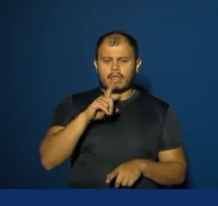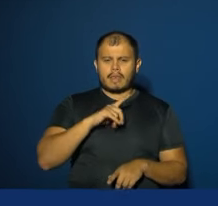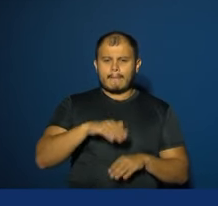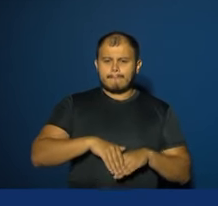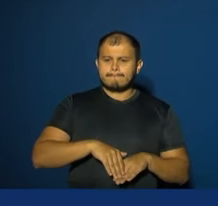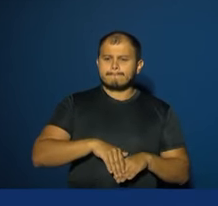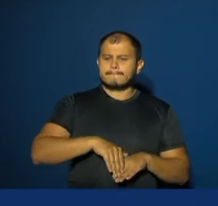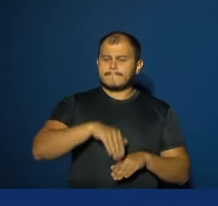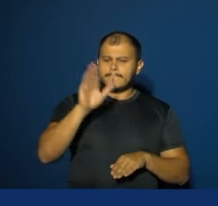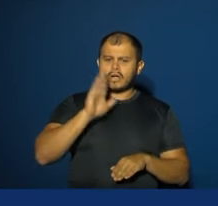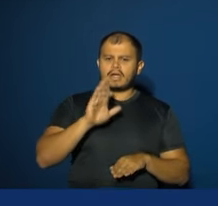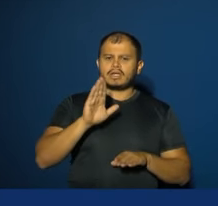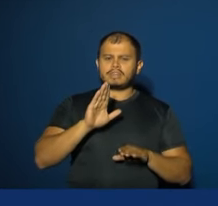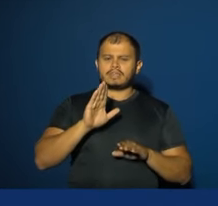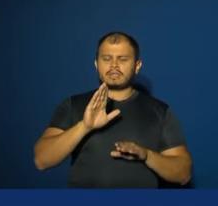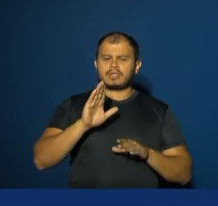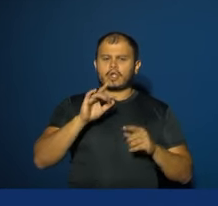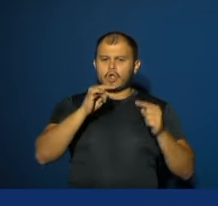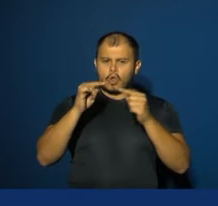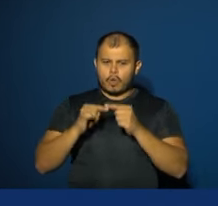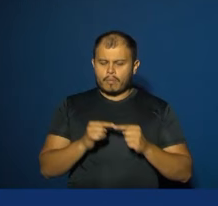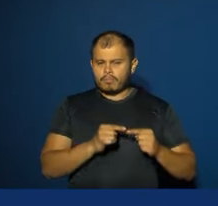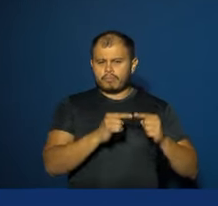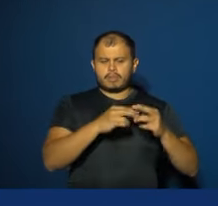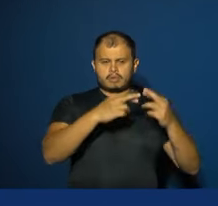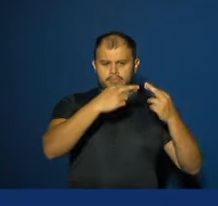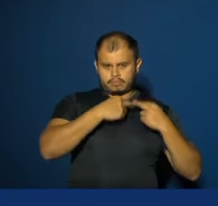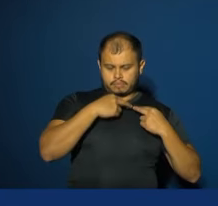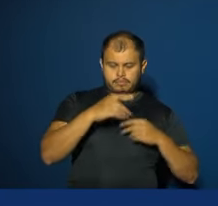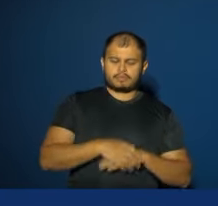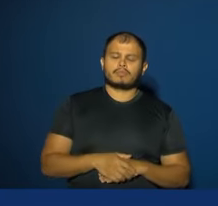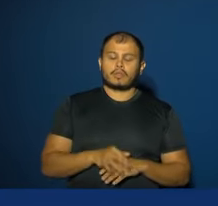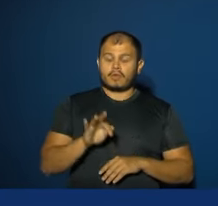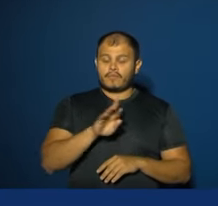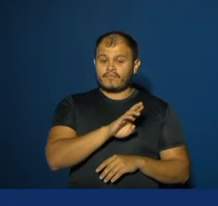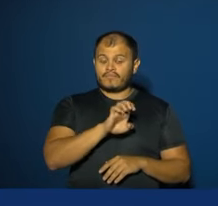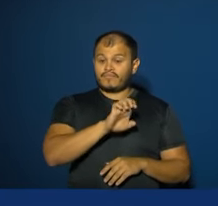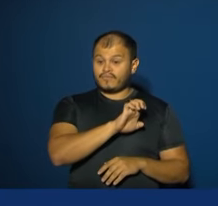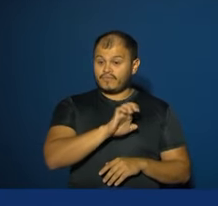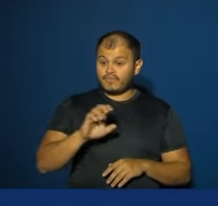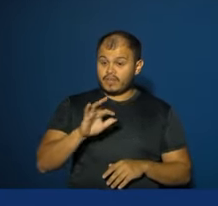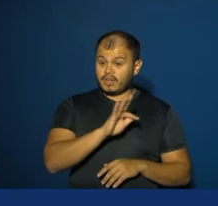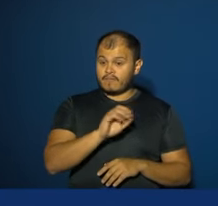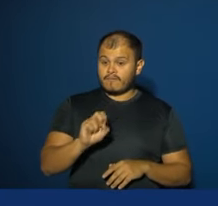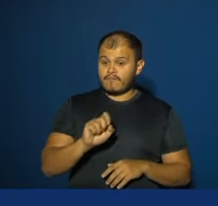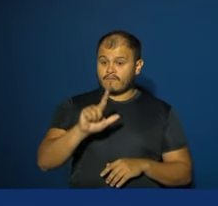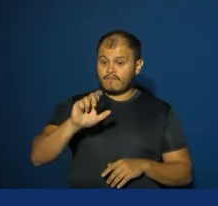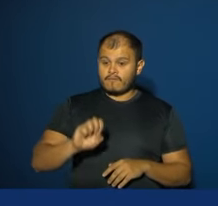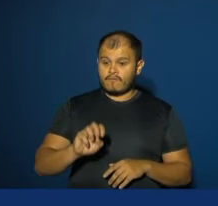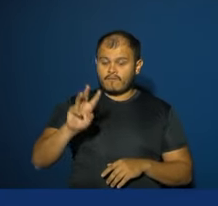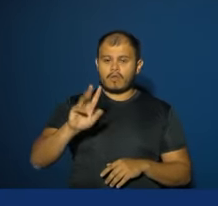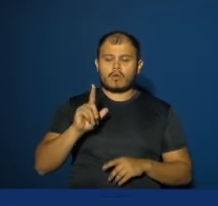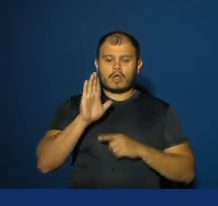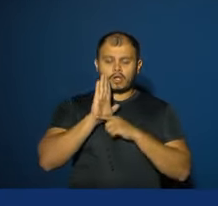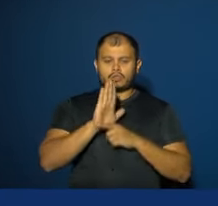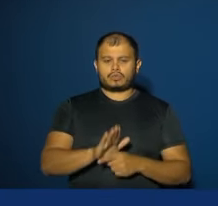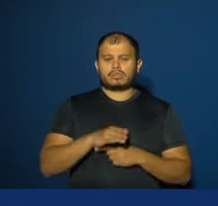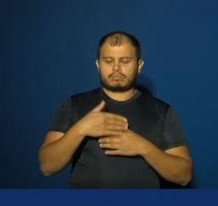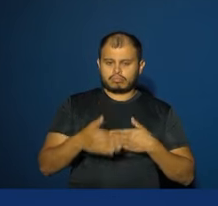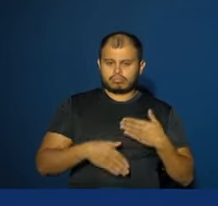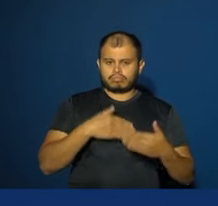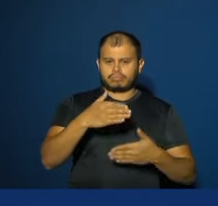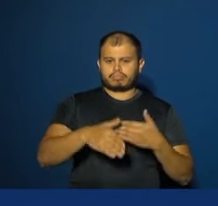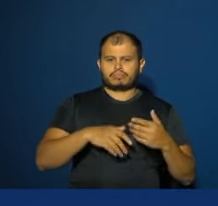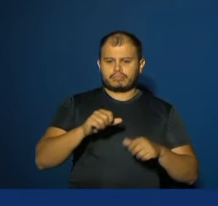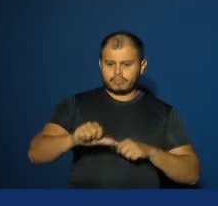posicionamento ecologicamente eh responsável e o FL é um dos exemplos que pode ajudar nesse nessa caminhada né nessa transição